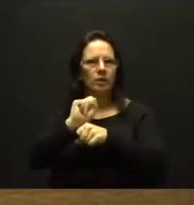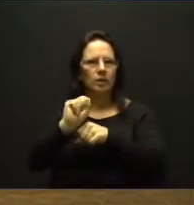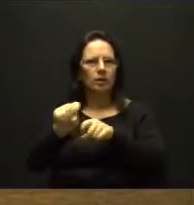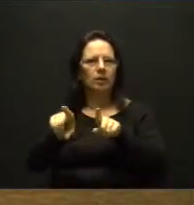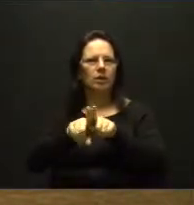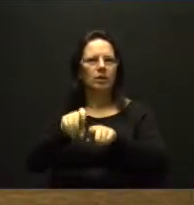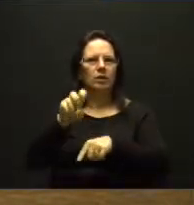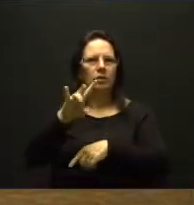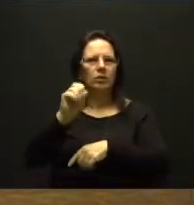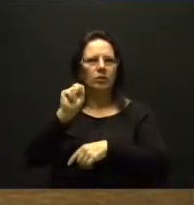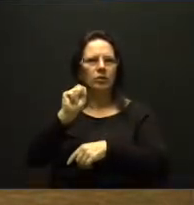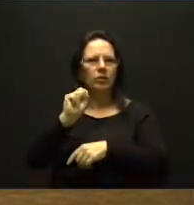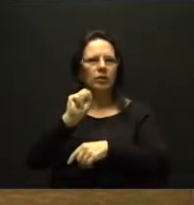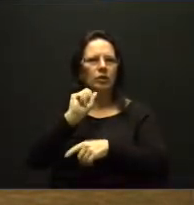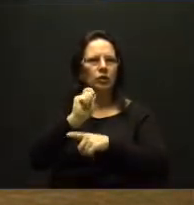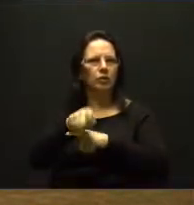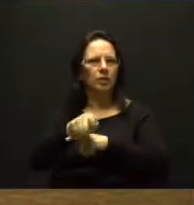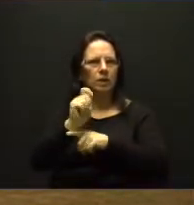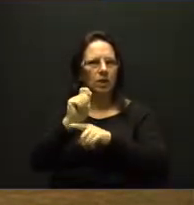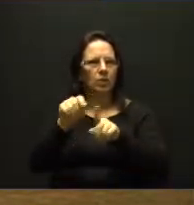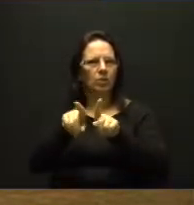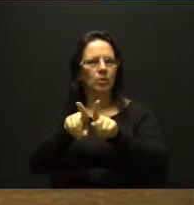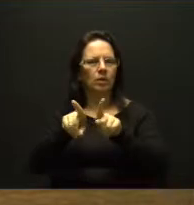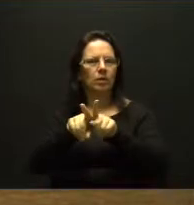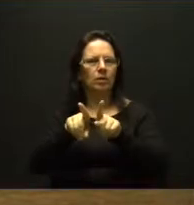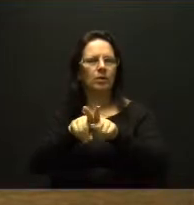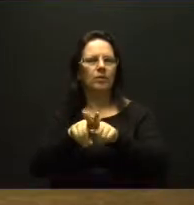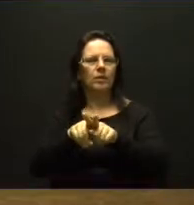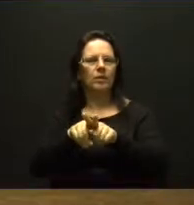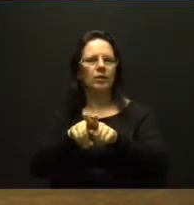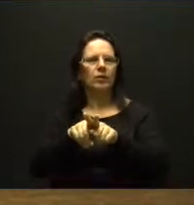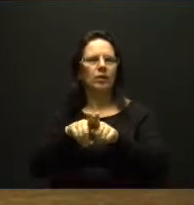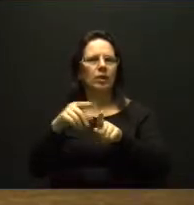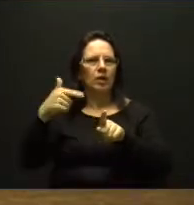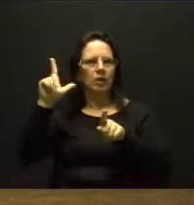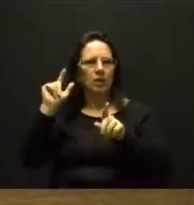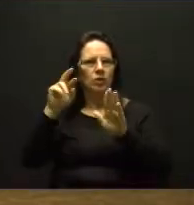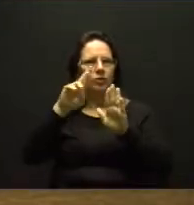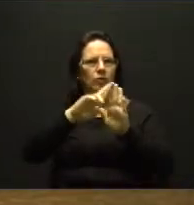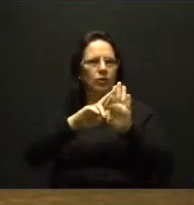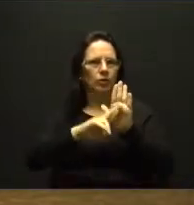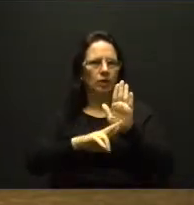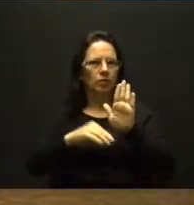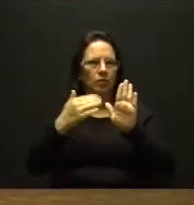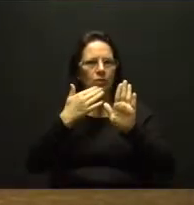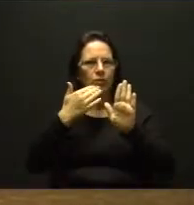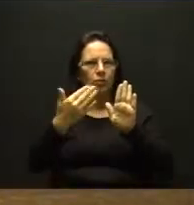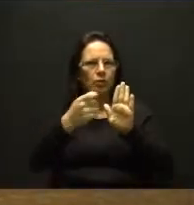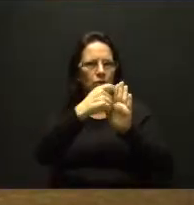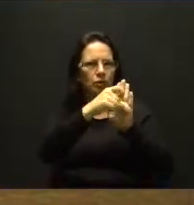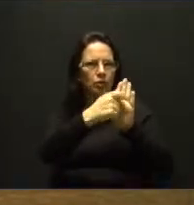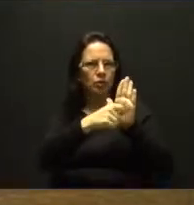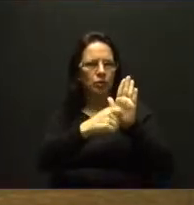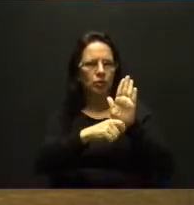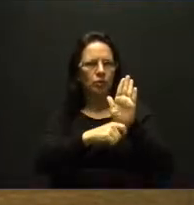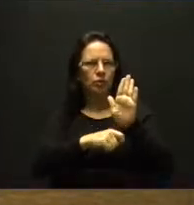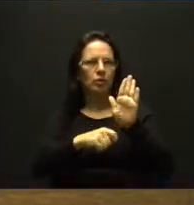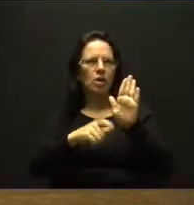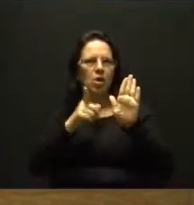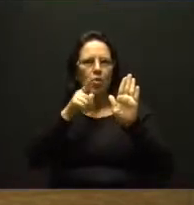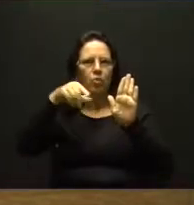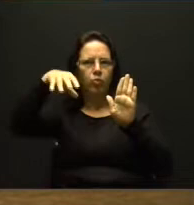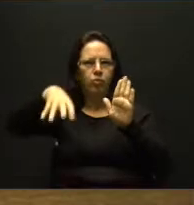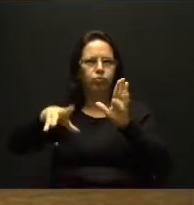também a teoria fez um requerimento à época pedindo para que se colocasse nem os hidrantes ali para facilitar